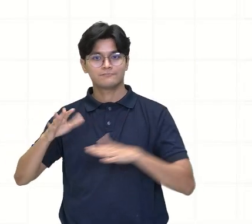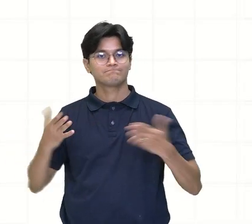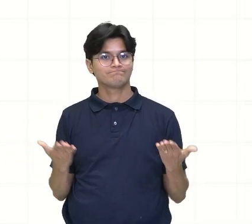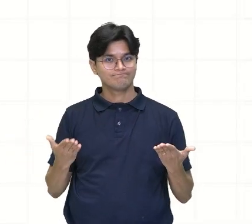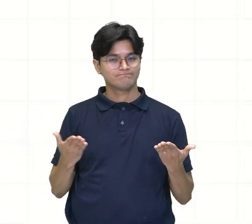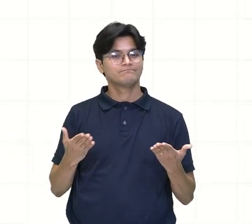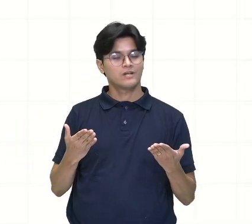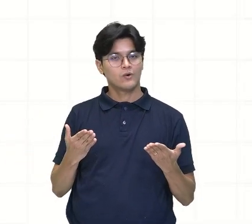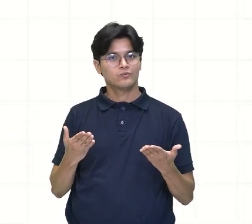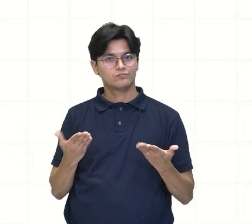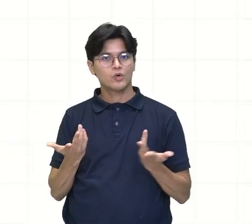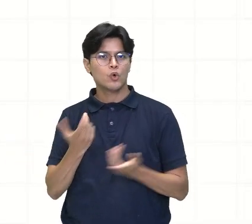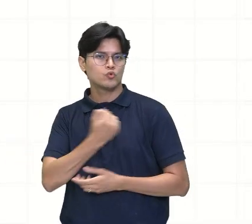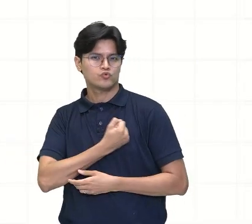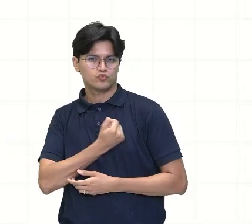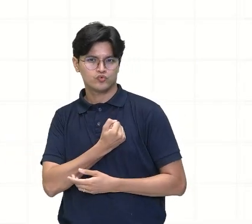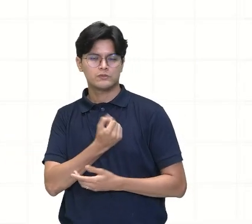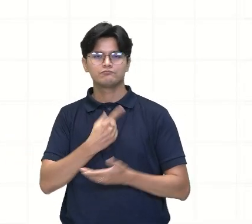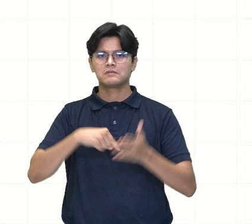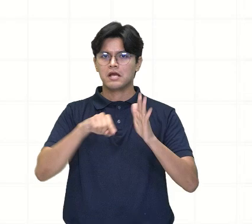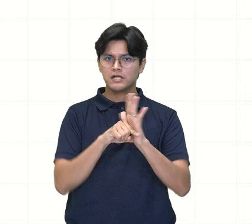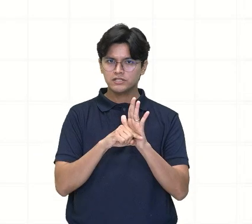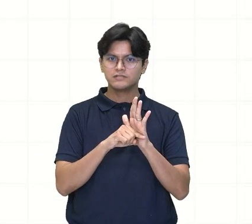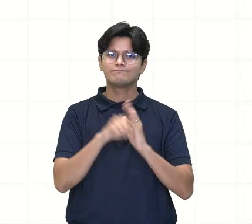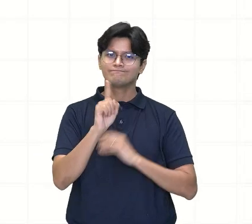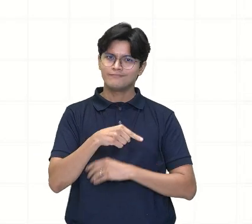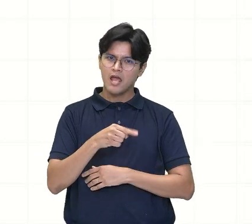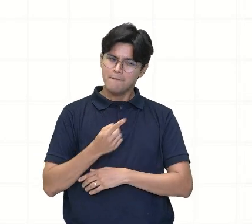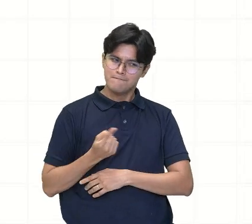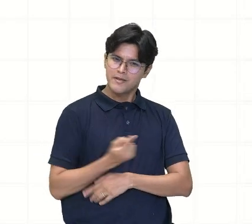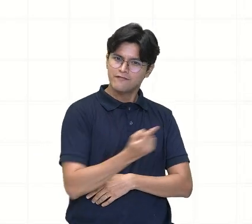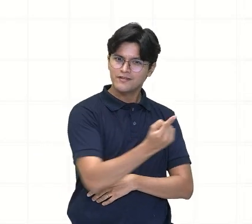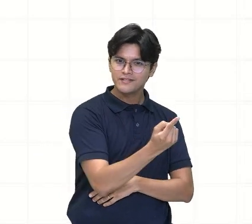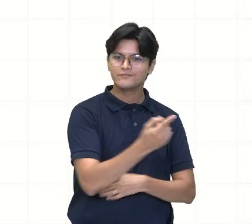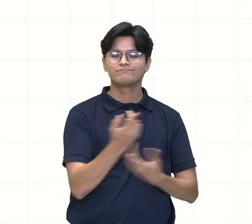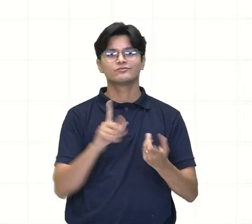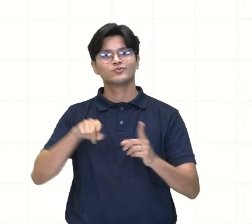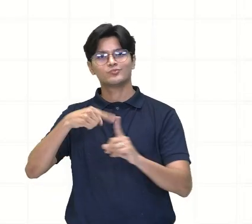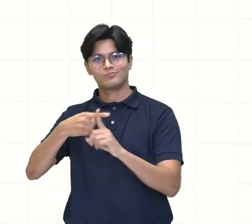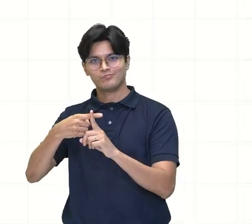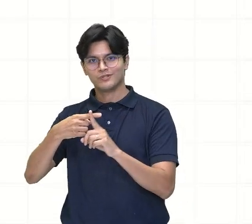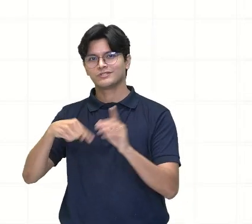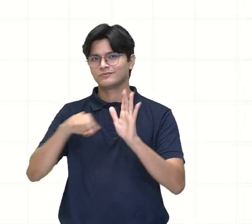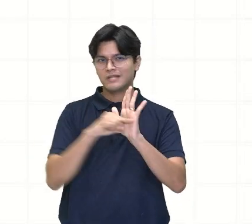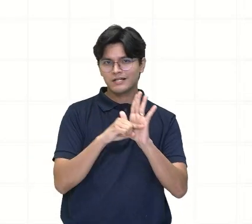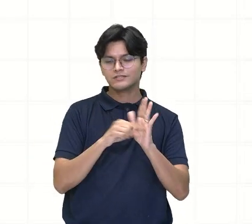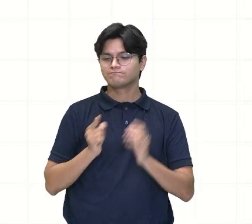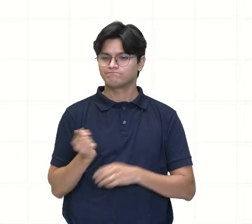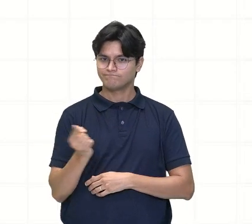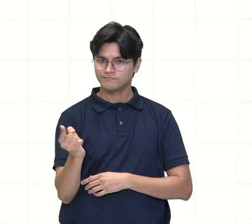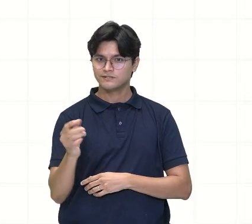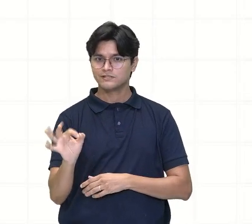para a esquerda, assim como os números positivos são infinitos aqui para a direita.